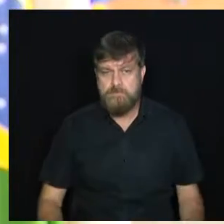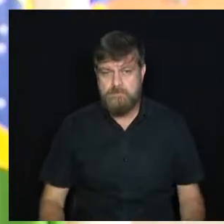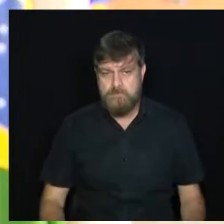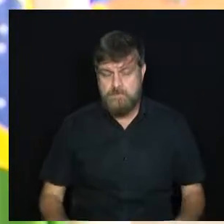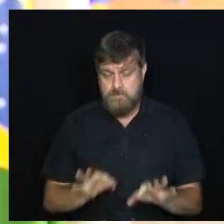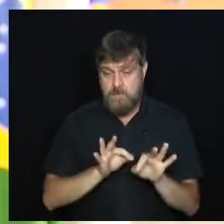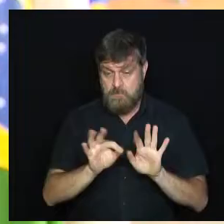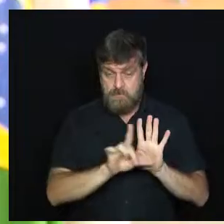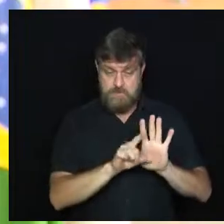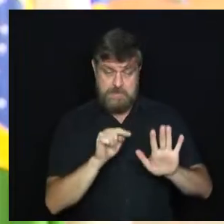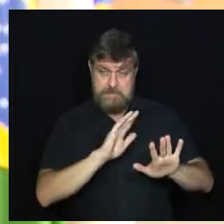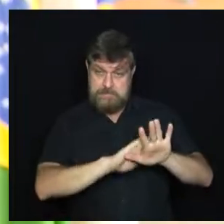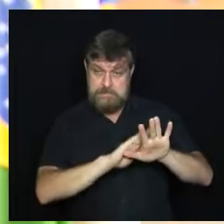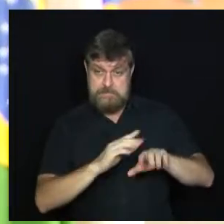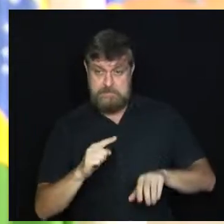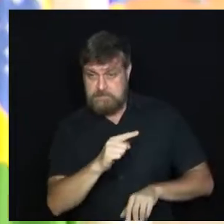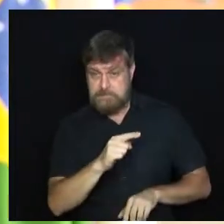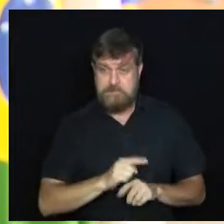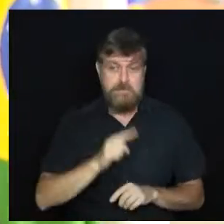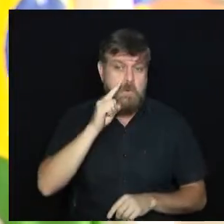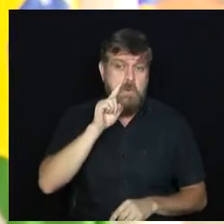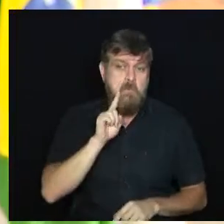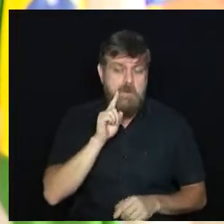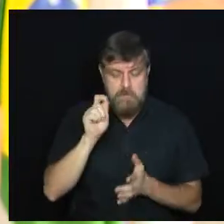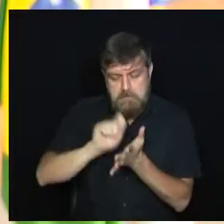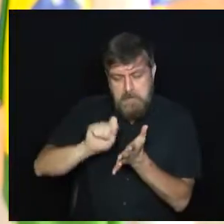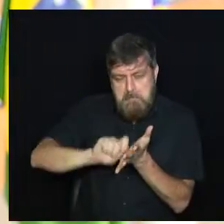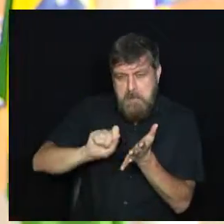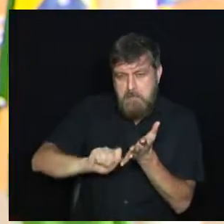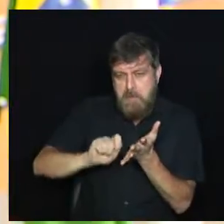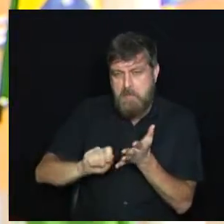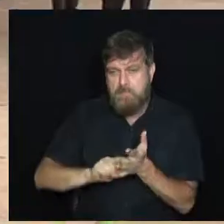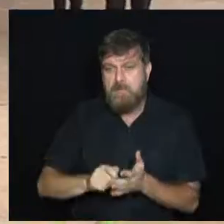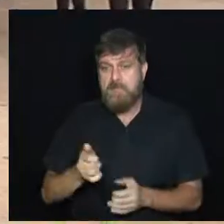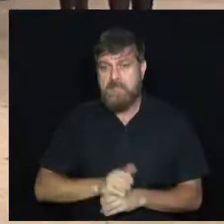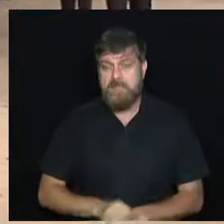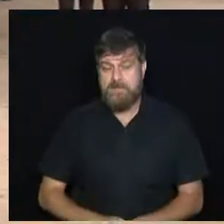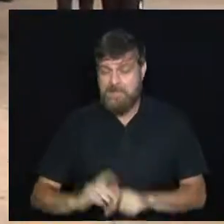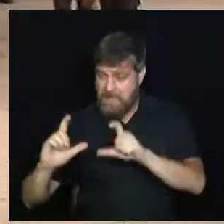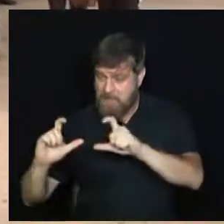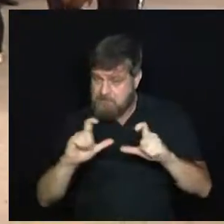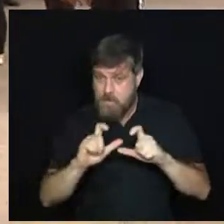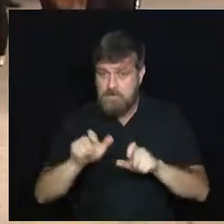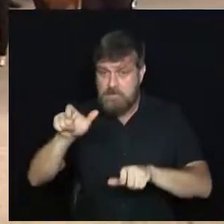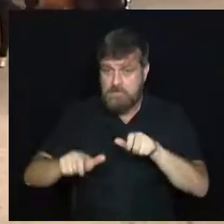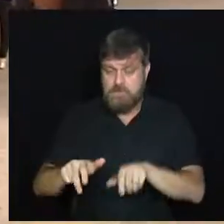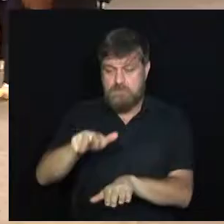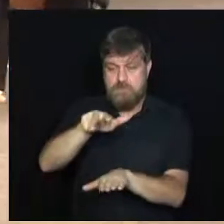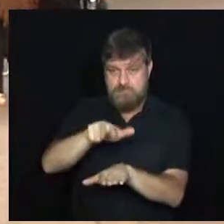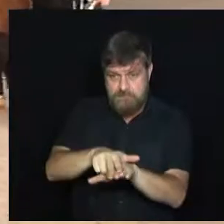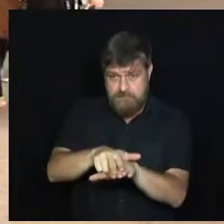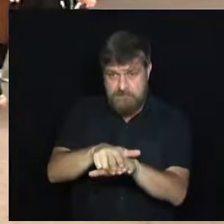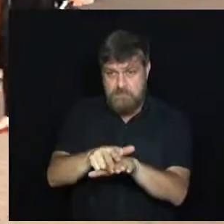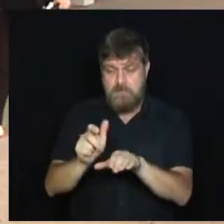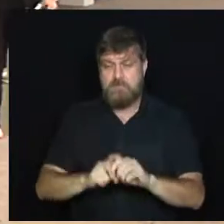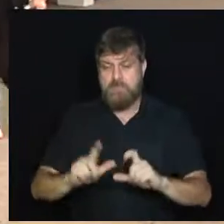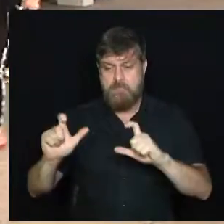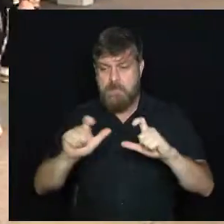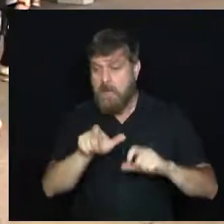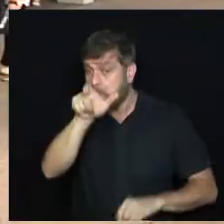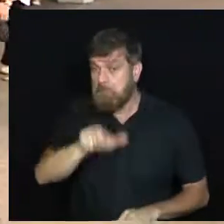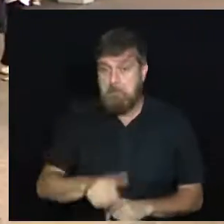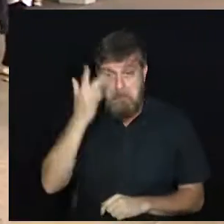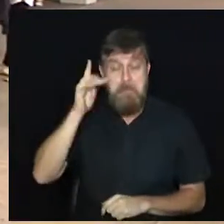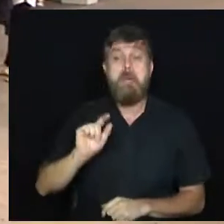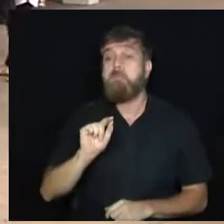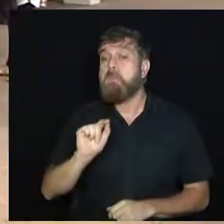Projeto de lei do vereador Paulo Galtério determina que hospitais divulguem fotografias de pacientes internados e não